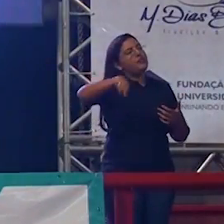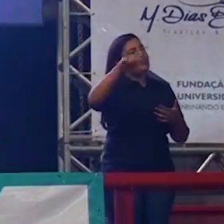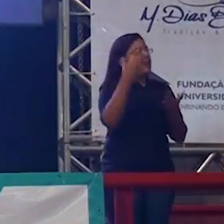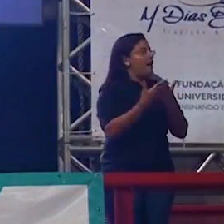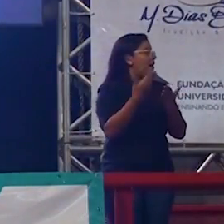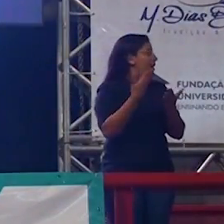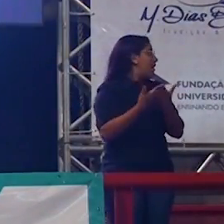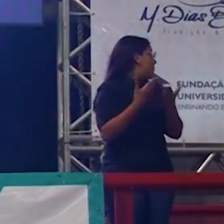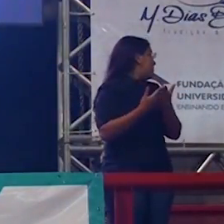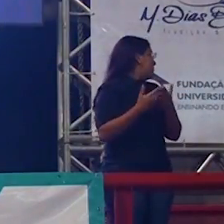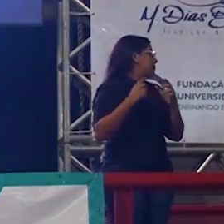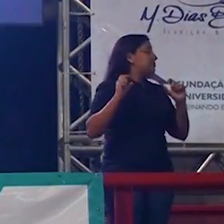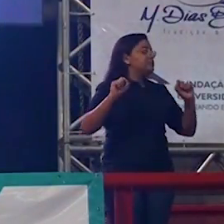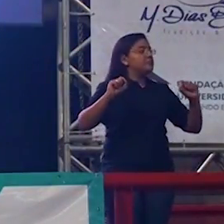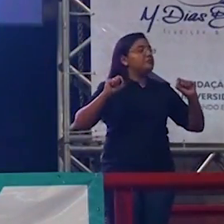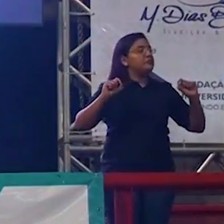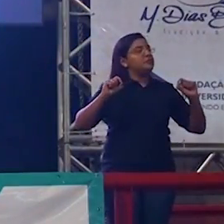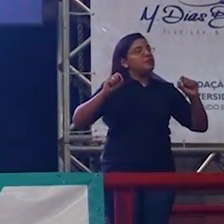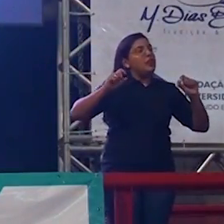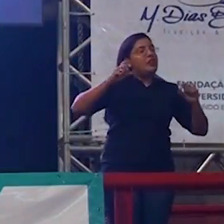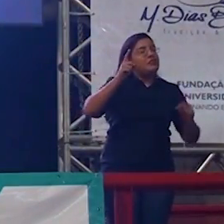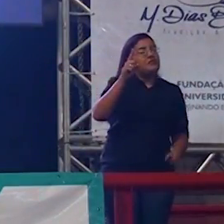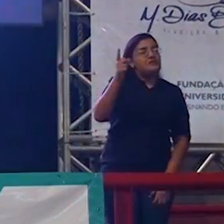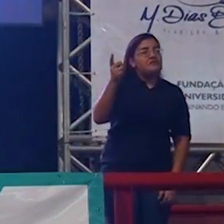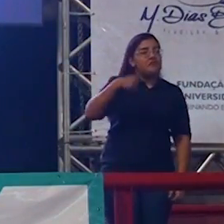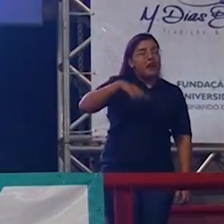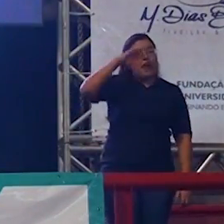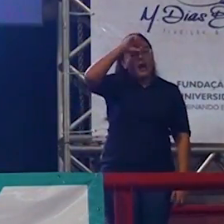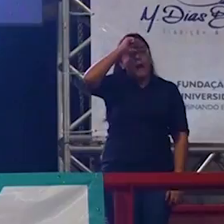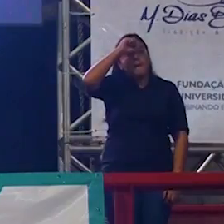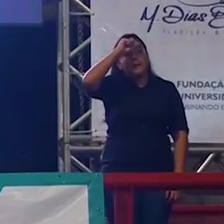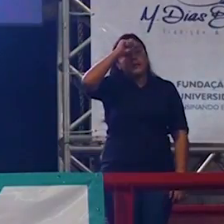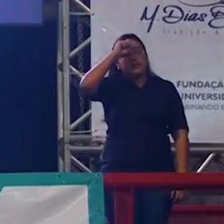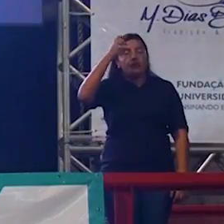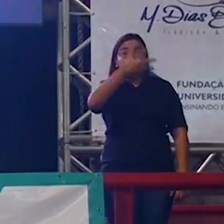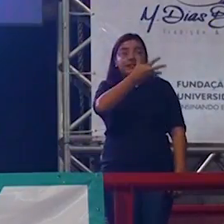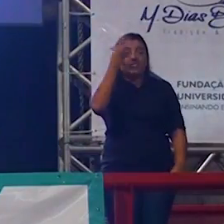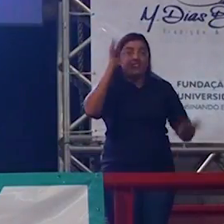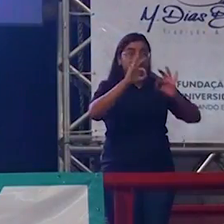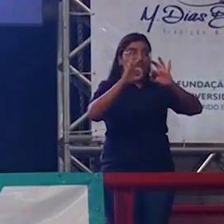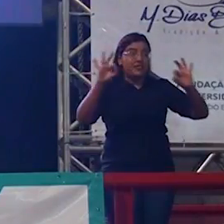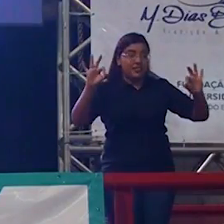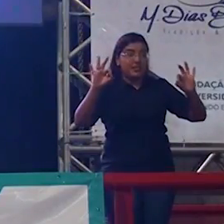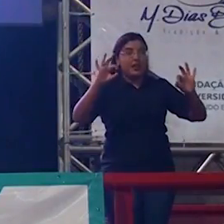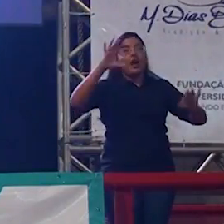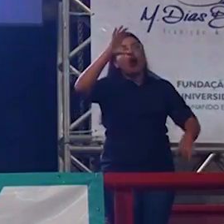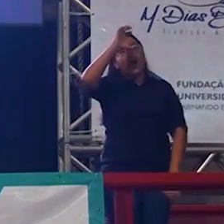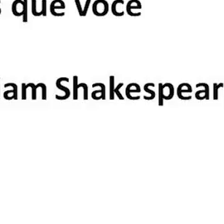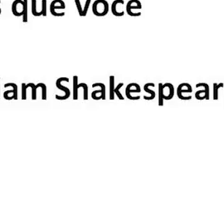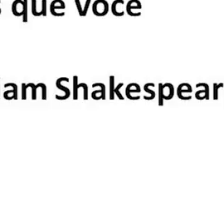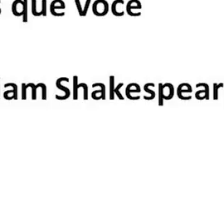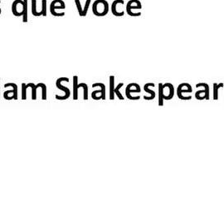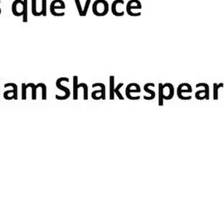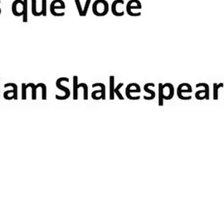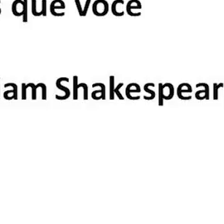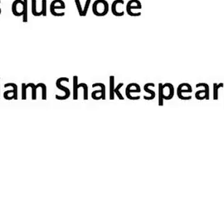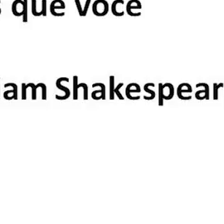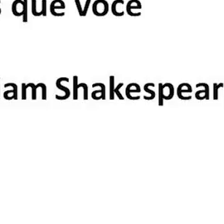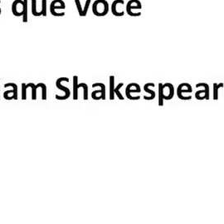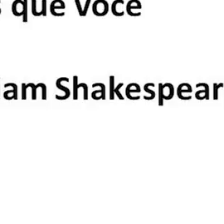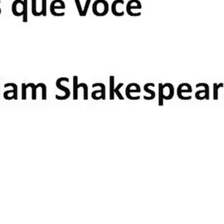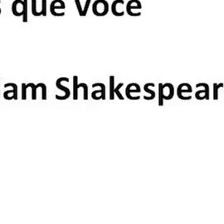as aulas, venham aqui para aprender e não esqueça dessa frase, ó. Aprendi que